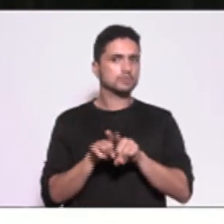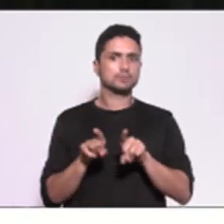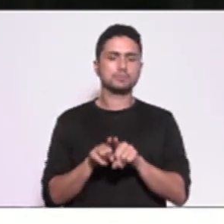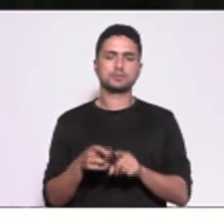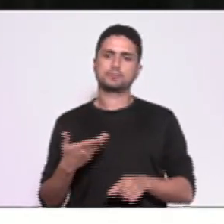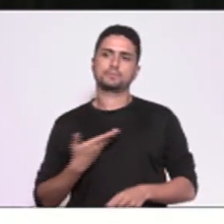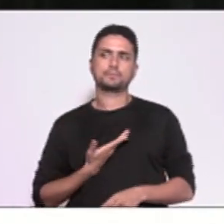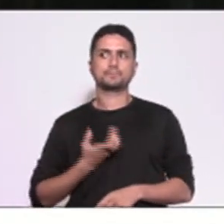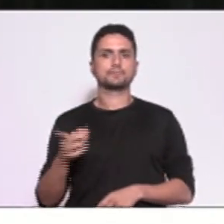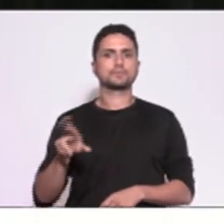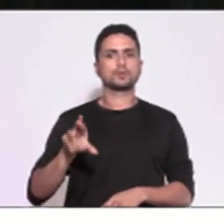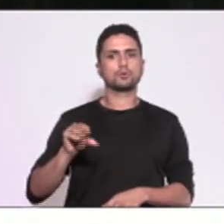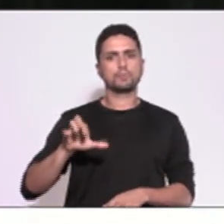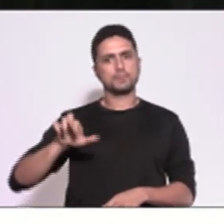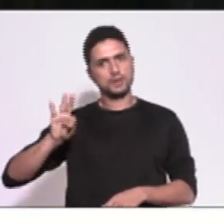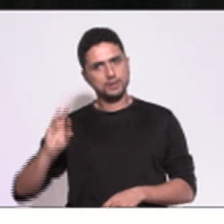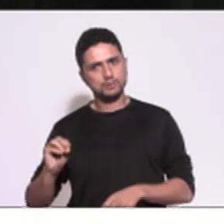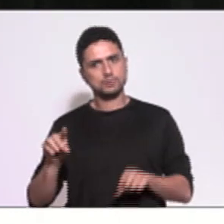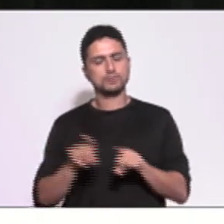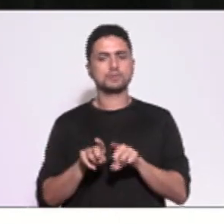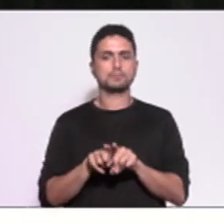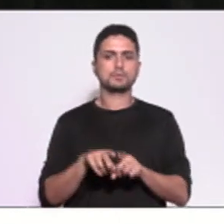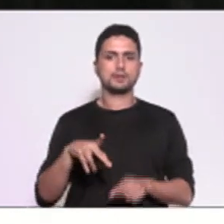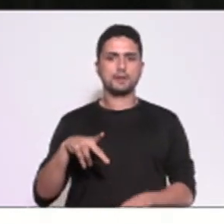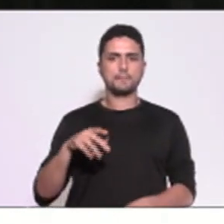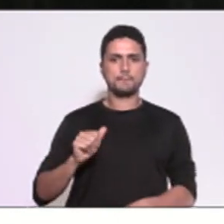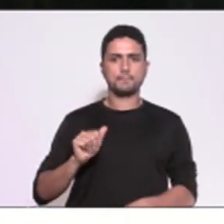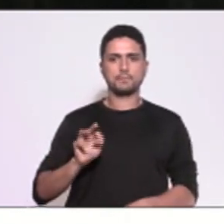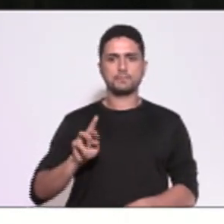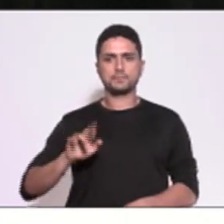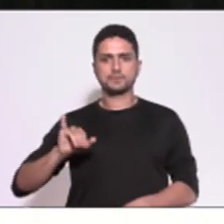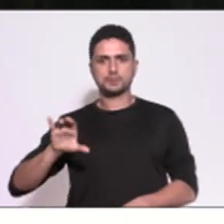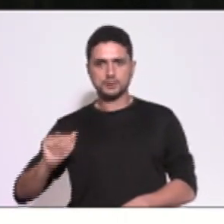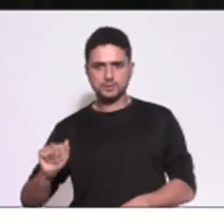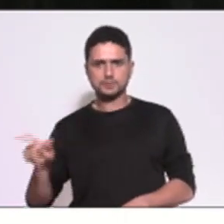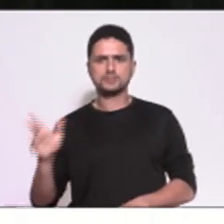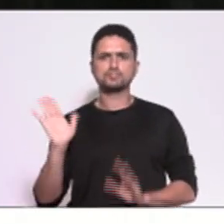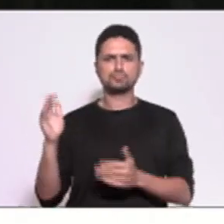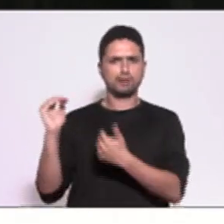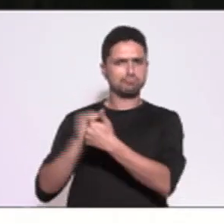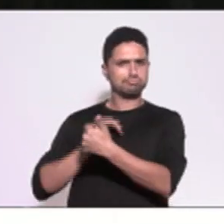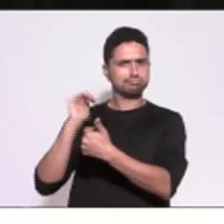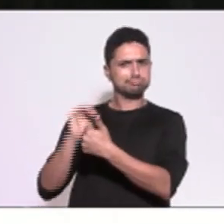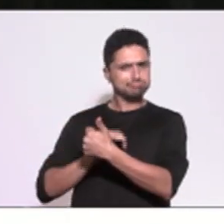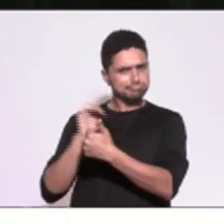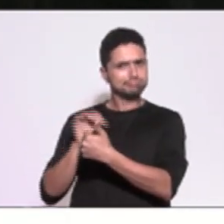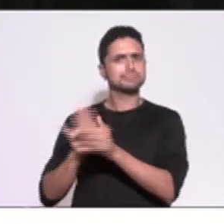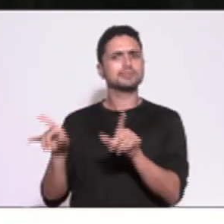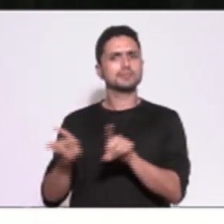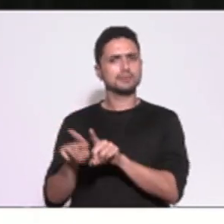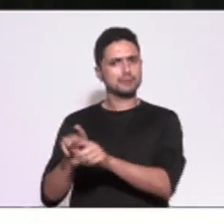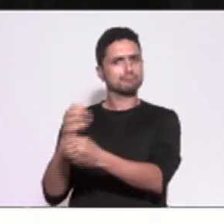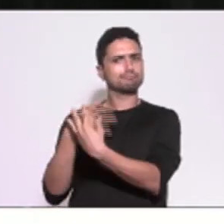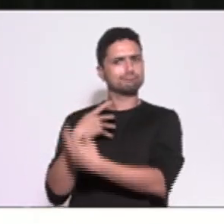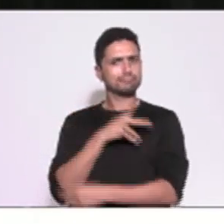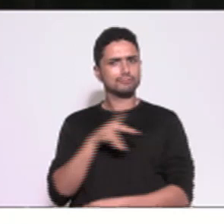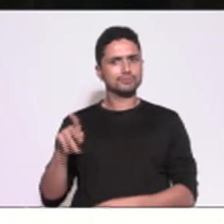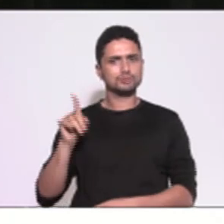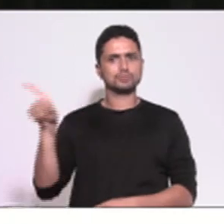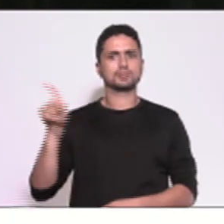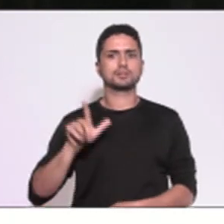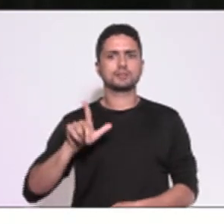Monte Sinai, a Morá Patrícia, querida Morá Patrícia, que tanto já me orientou, me ajudou e que foi minha professora no